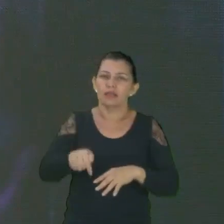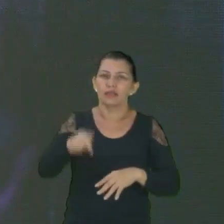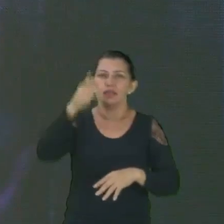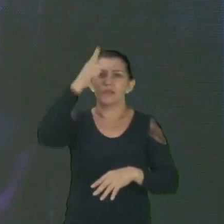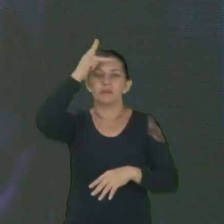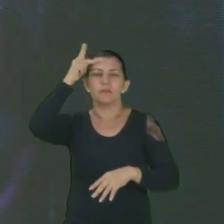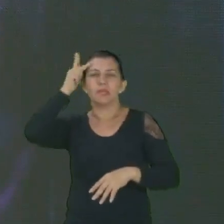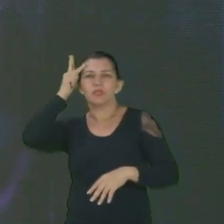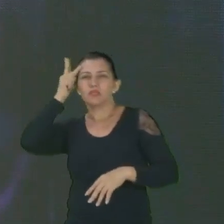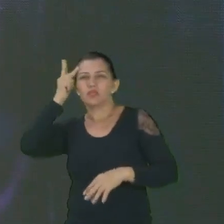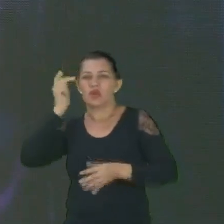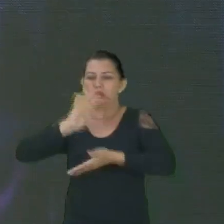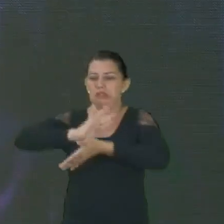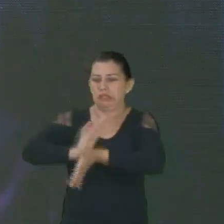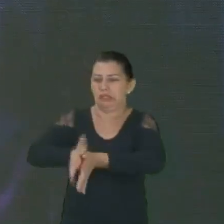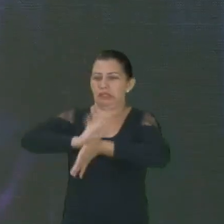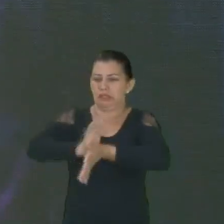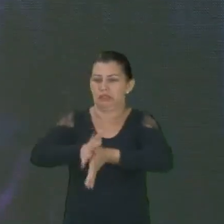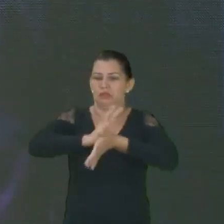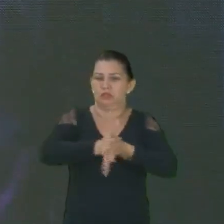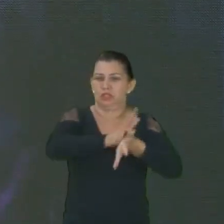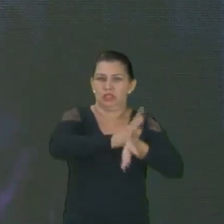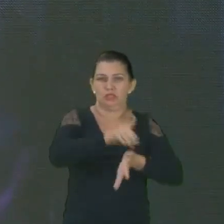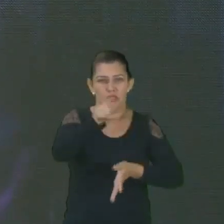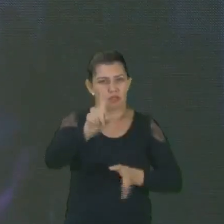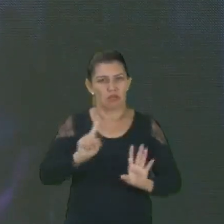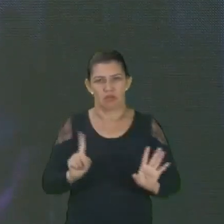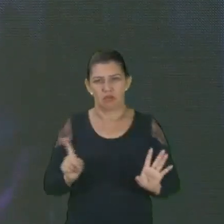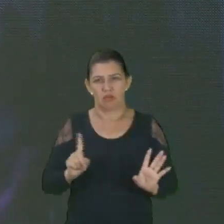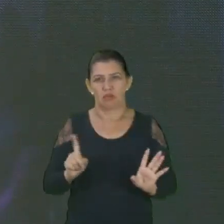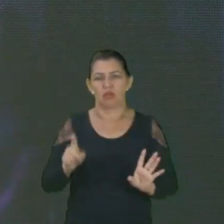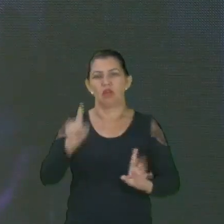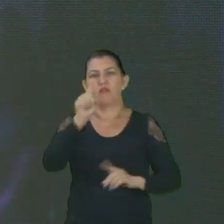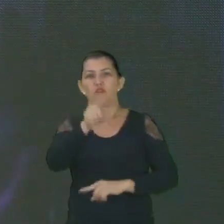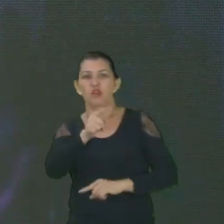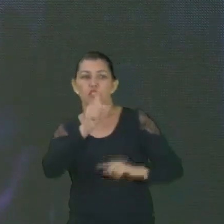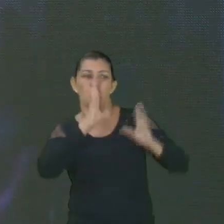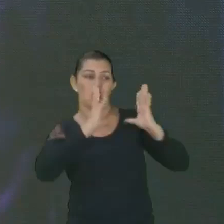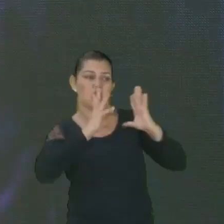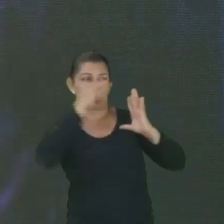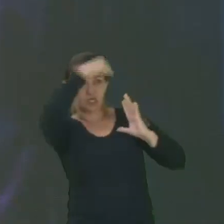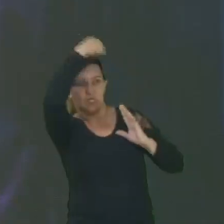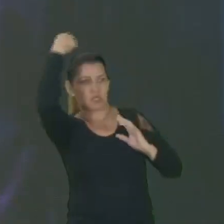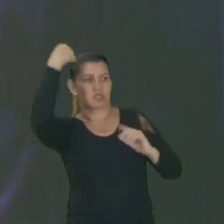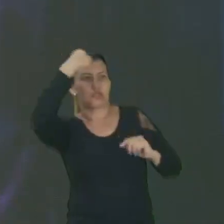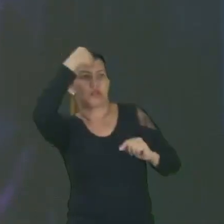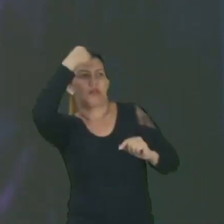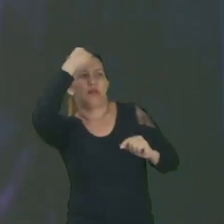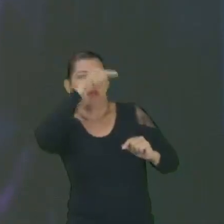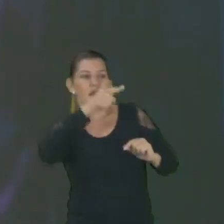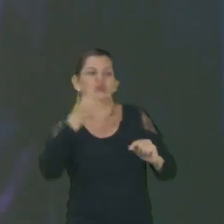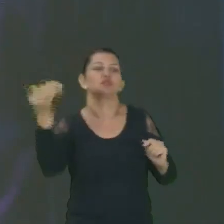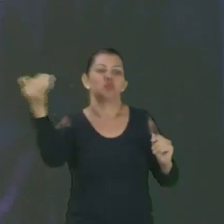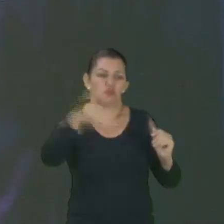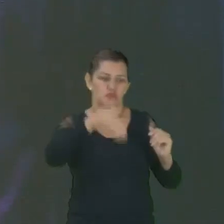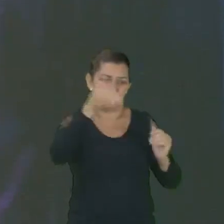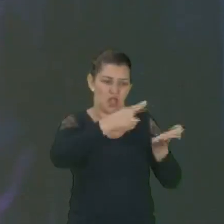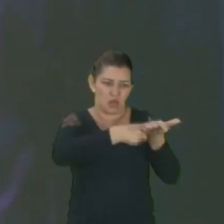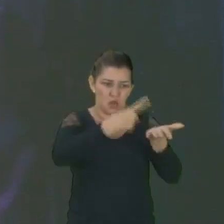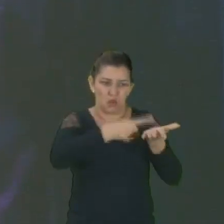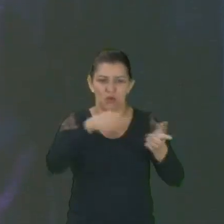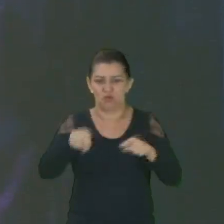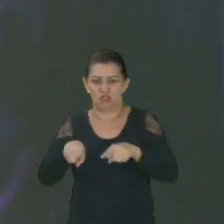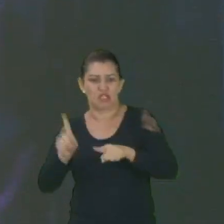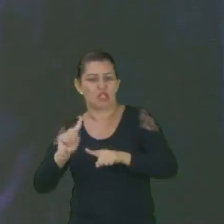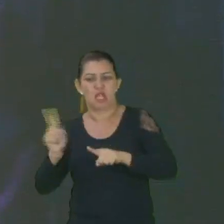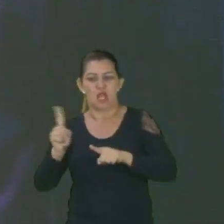fardo em você e classificar você, se você é santo ou você não é santa. Não, esta igreja está aqui para estender